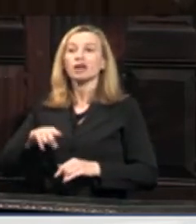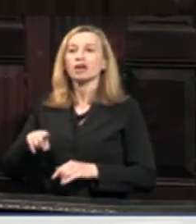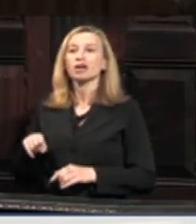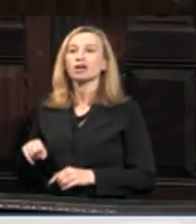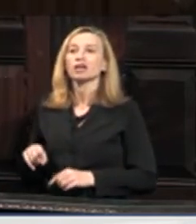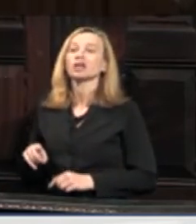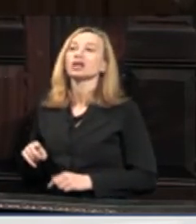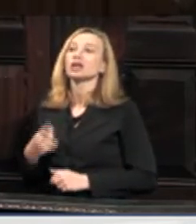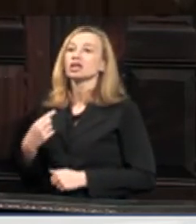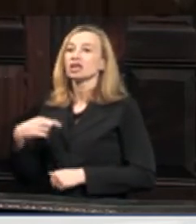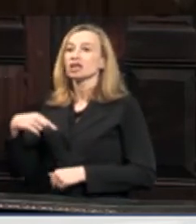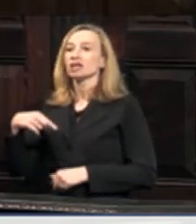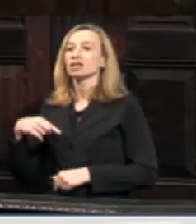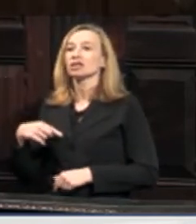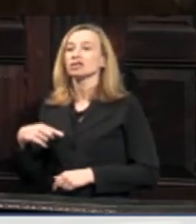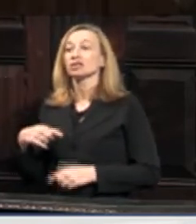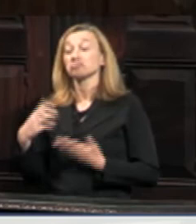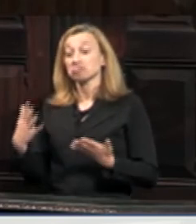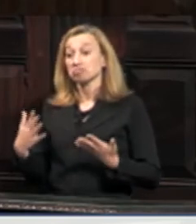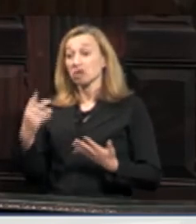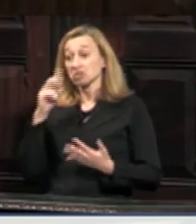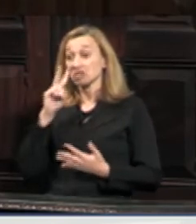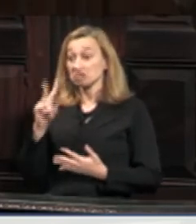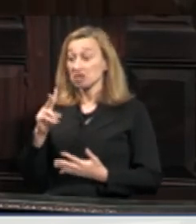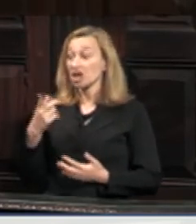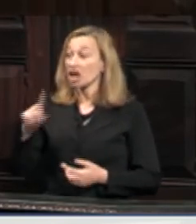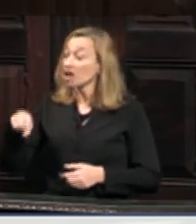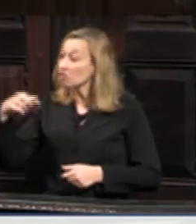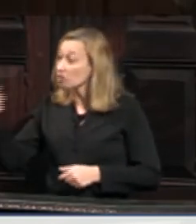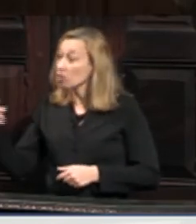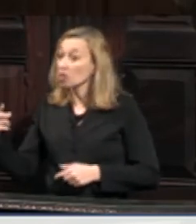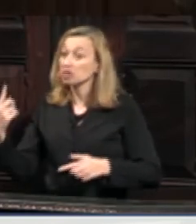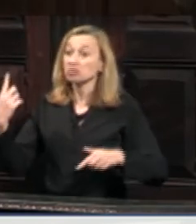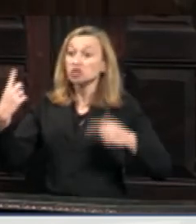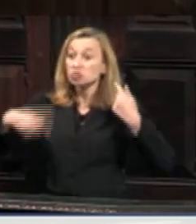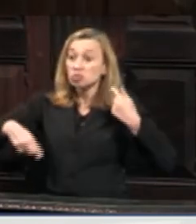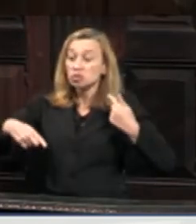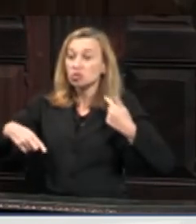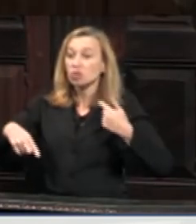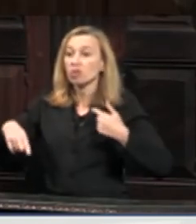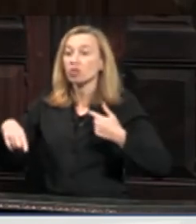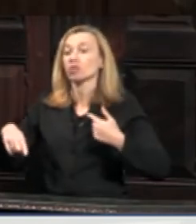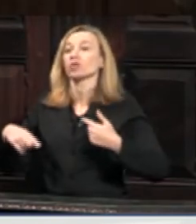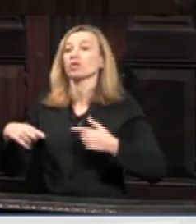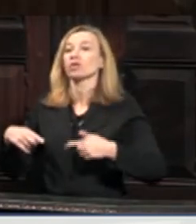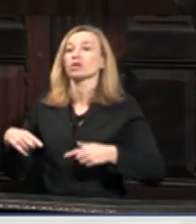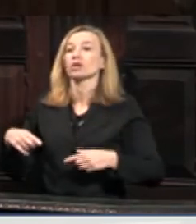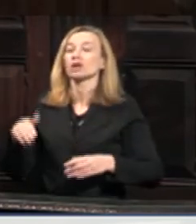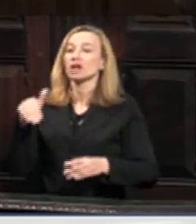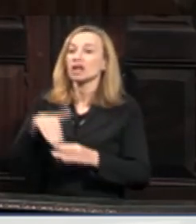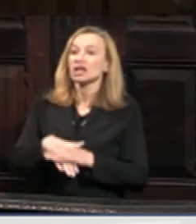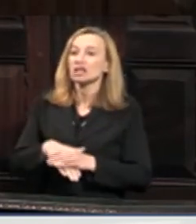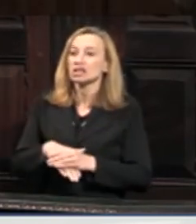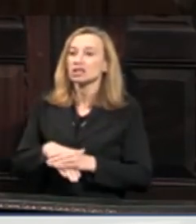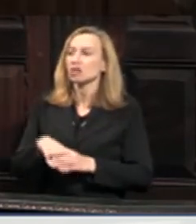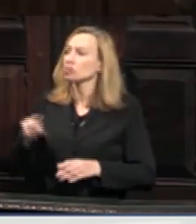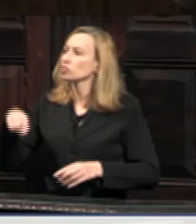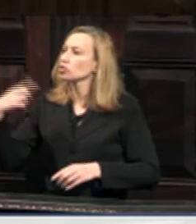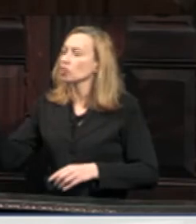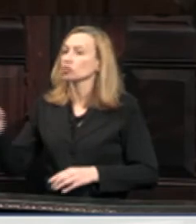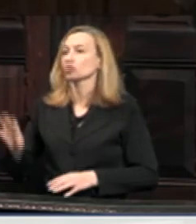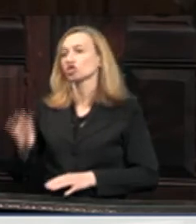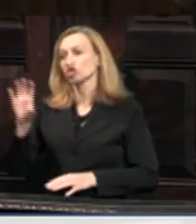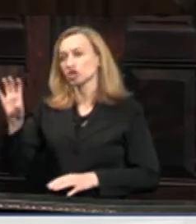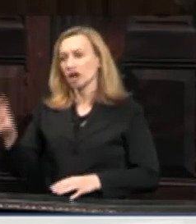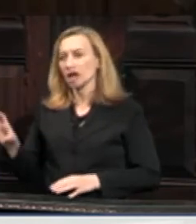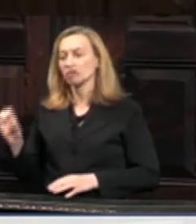Senado, perdeu a eleição, isso é uma outra história, mas disputou a eleição como candidata legitimamente constituída, gozando de